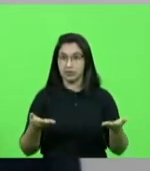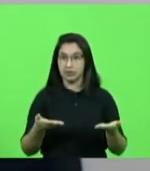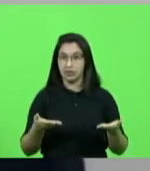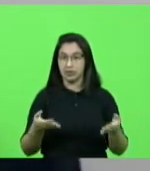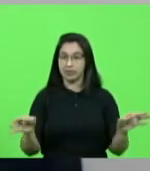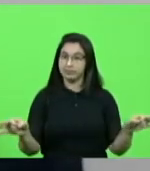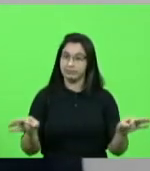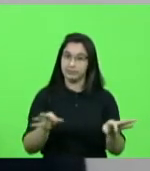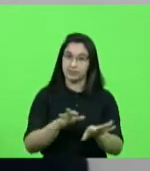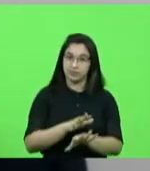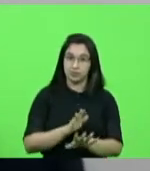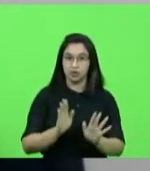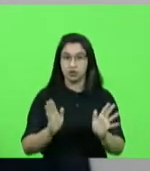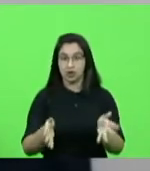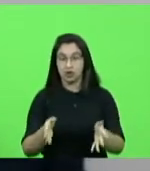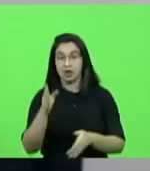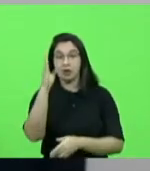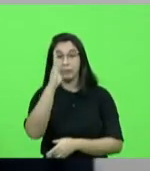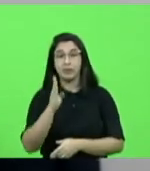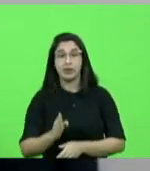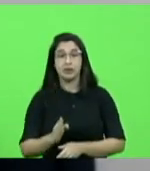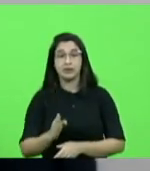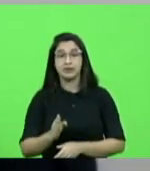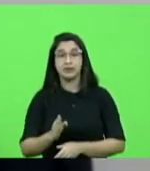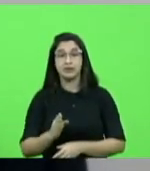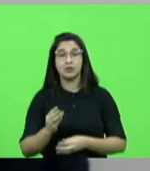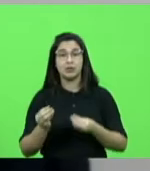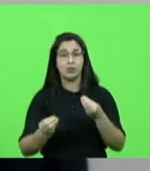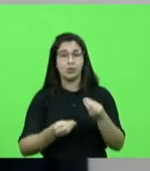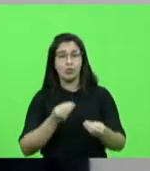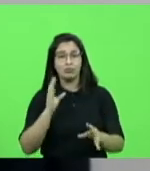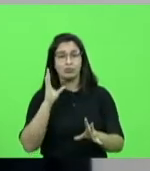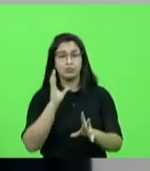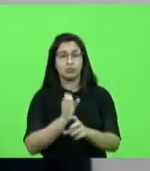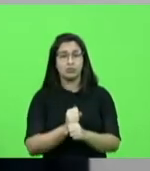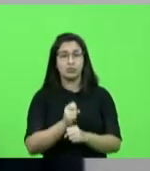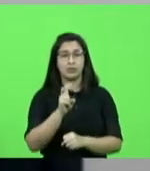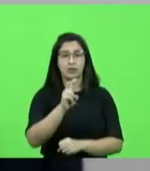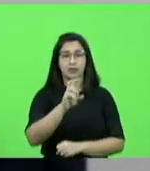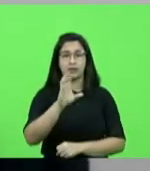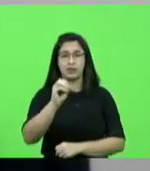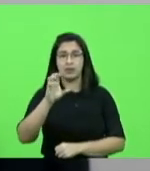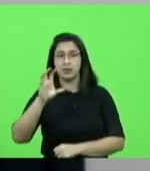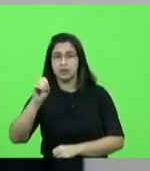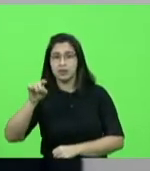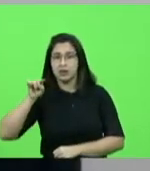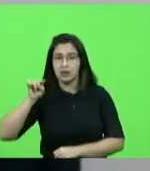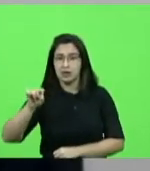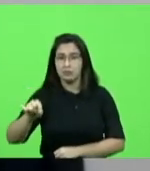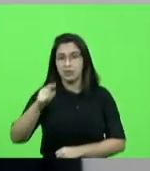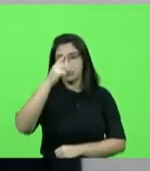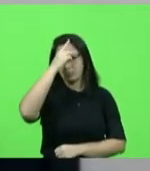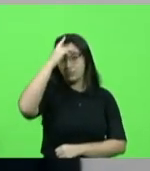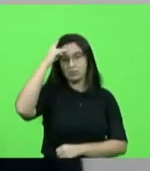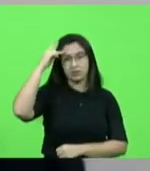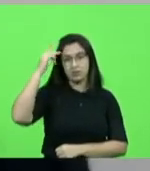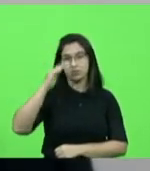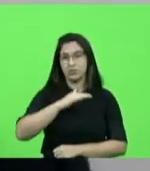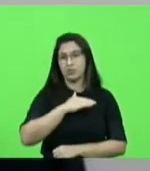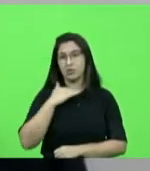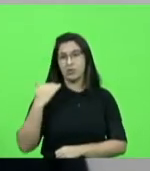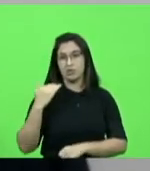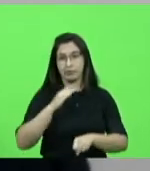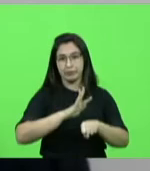encerrou-se, o Brasil, infelizmente, atingiu a marca de 500 mil mortes provocadas pela